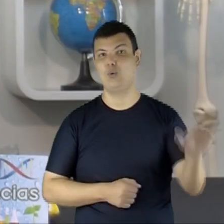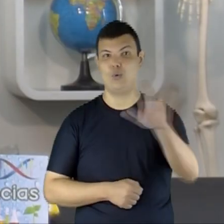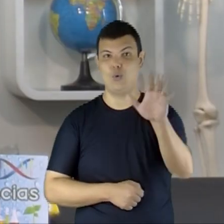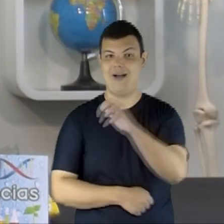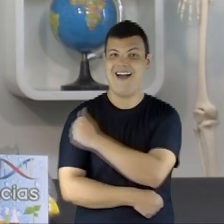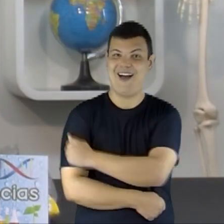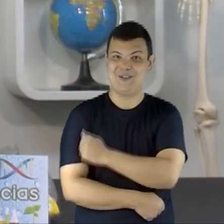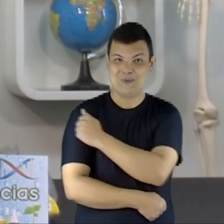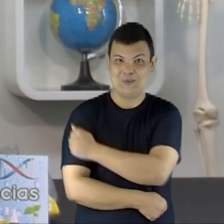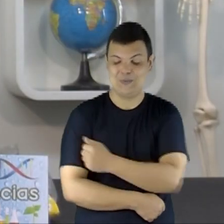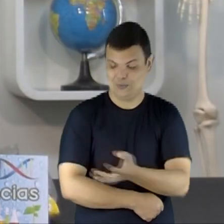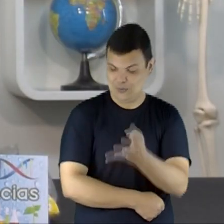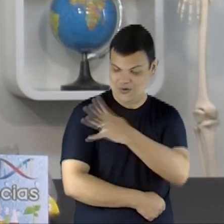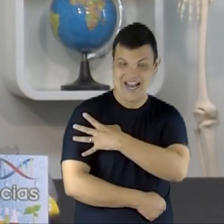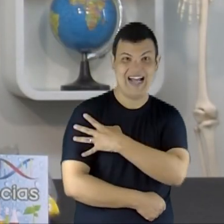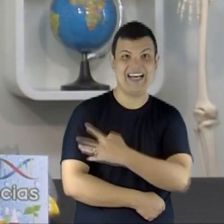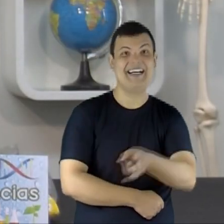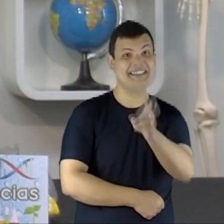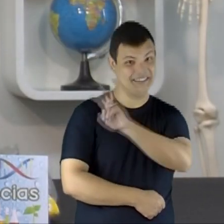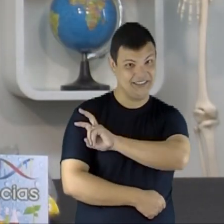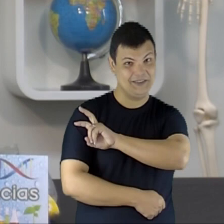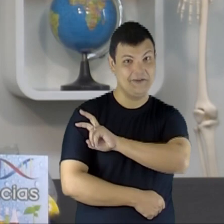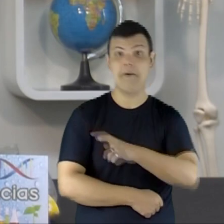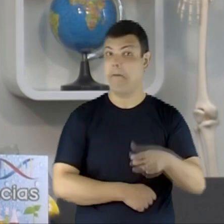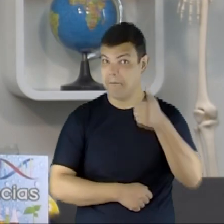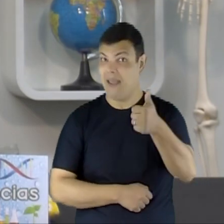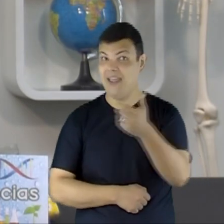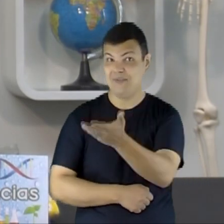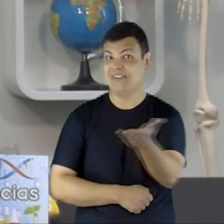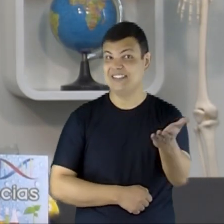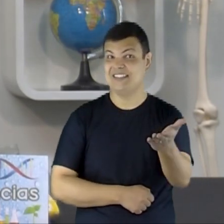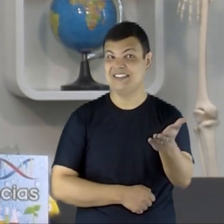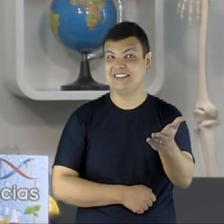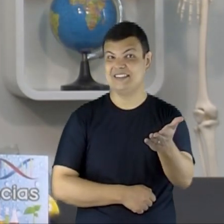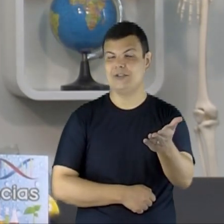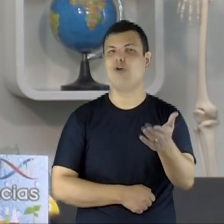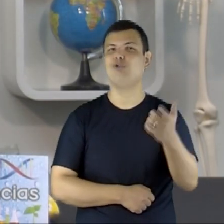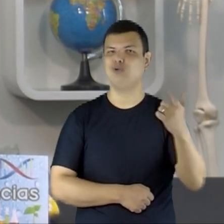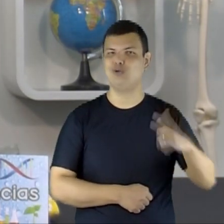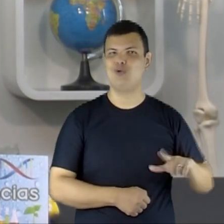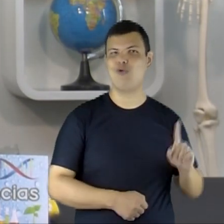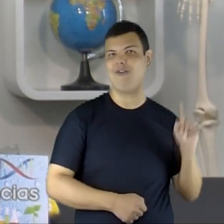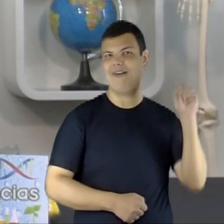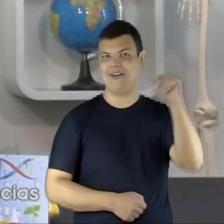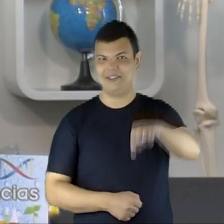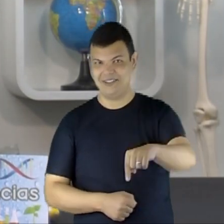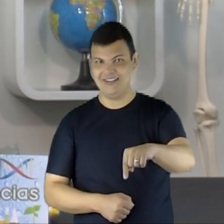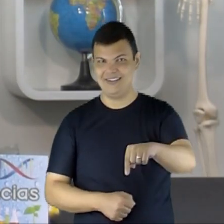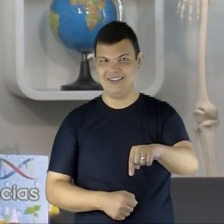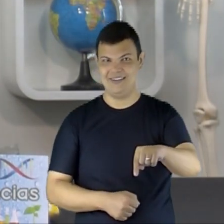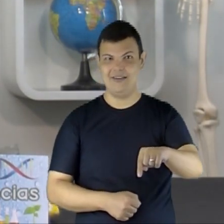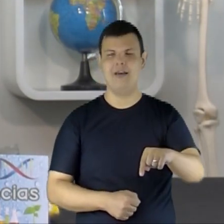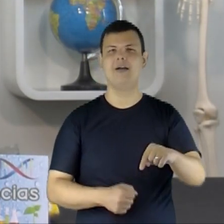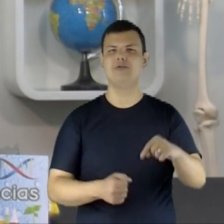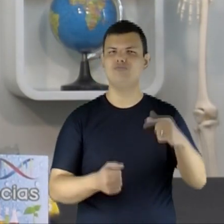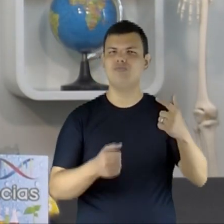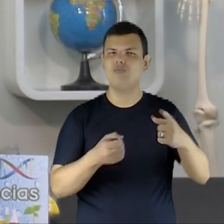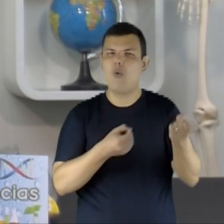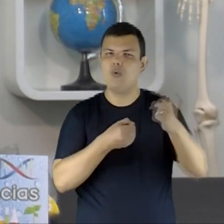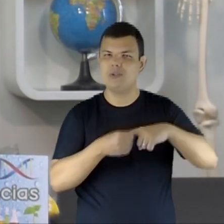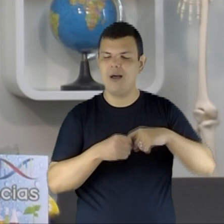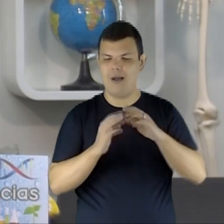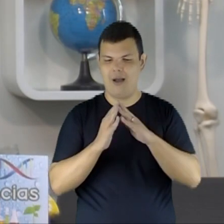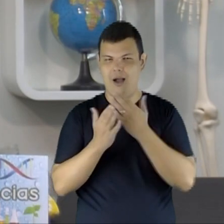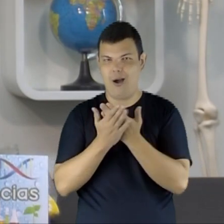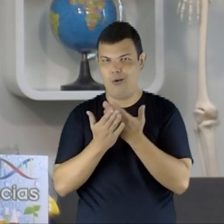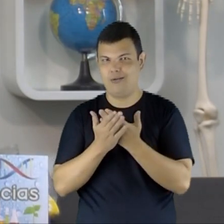Olá, garotada do quarto e do quinto ano, tudo bem com vocês? Estamos novamente juntos, retomando as nossas